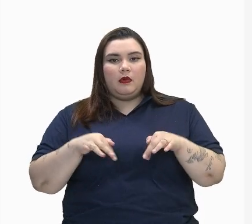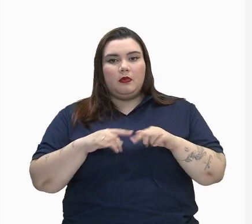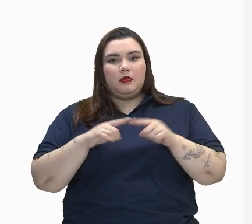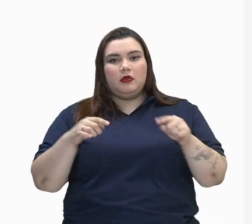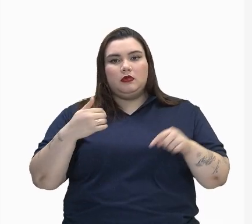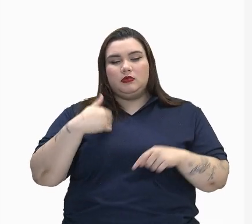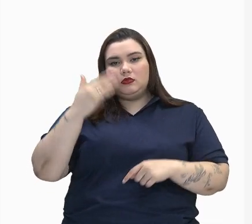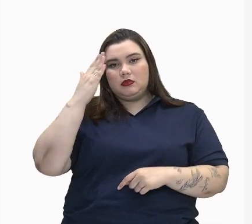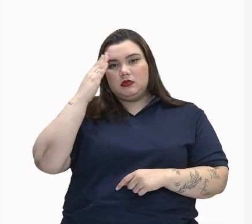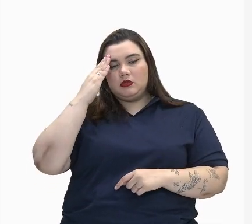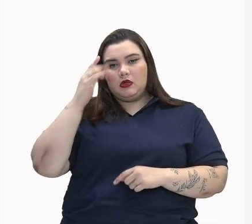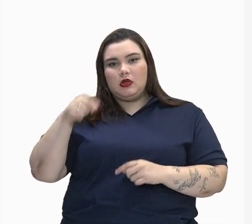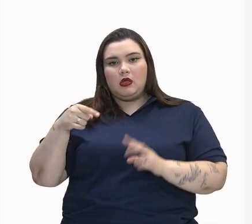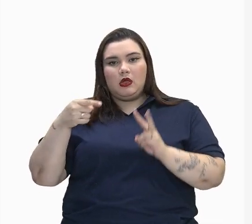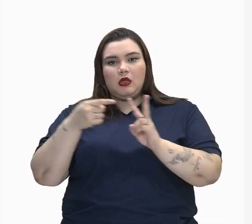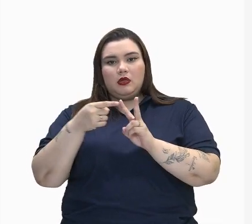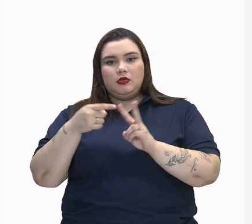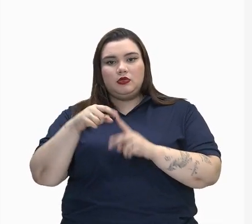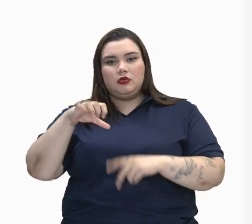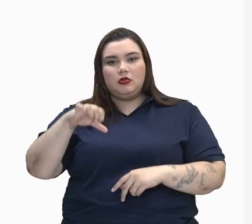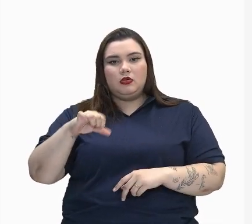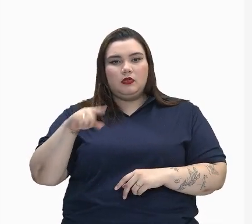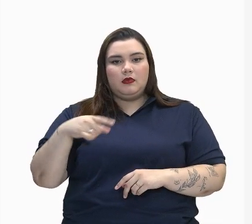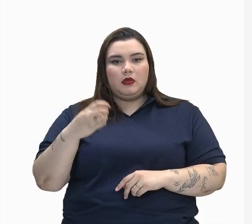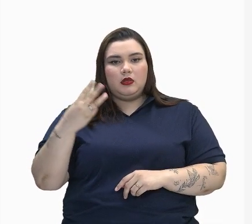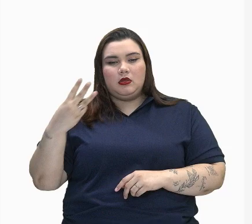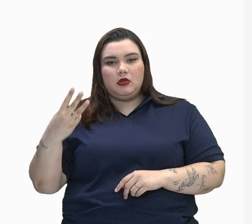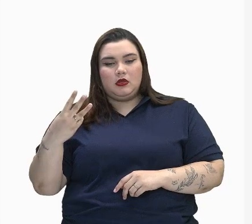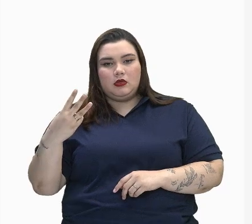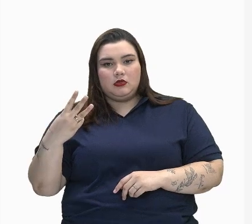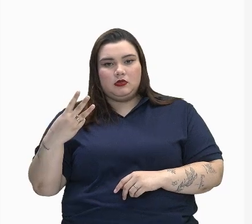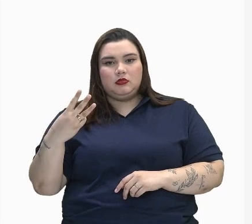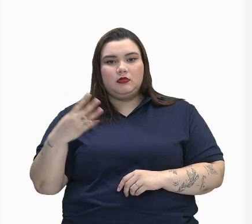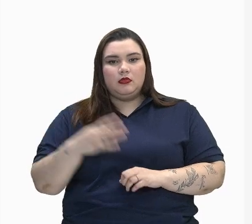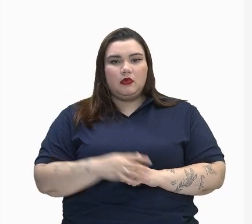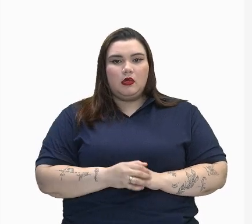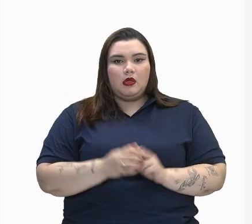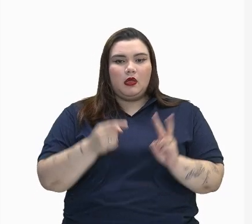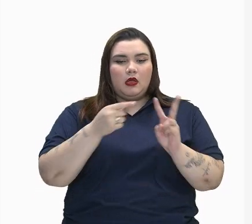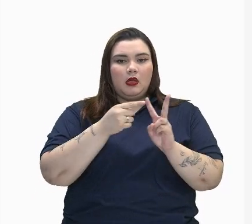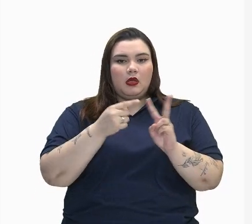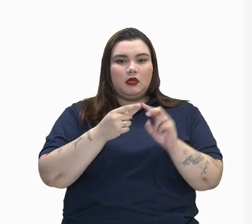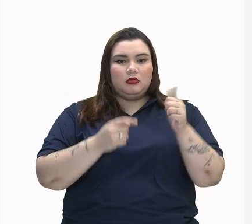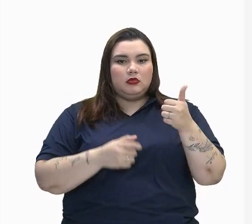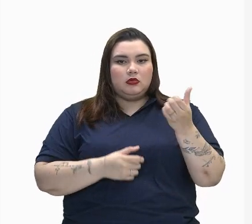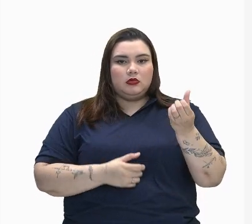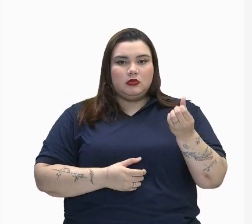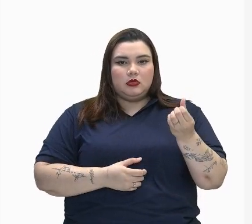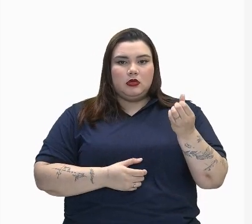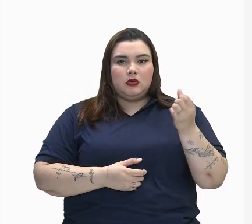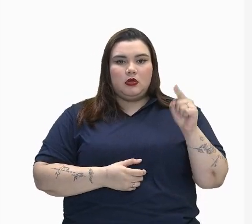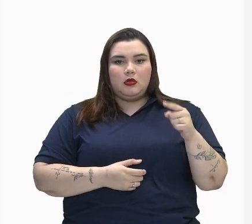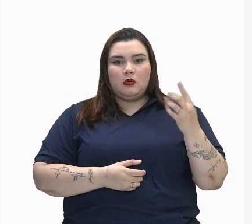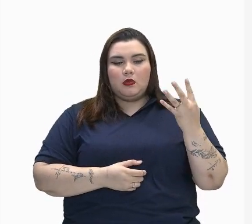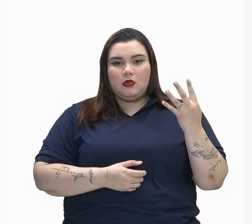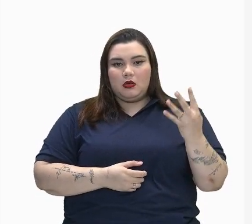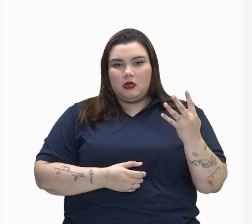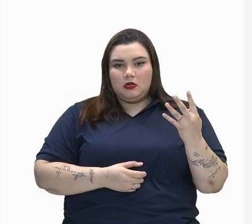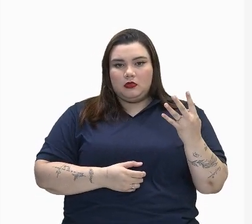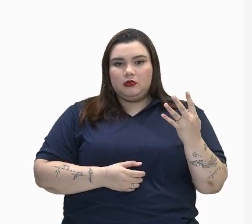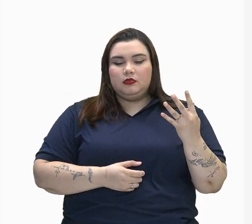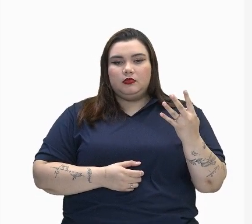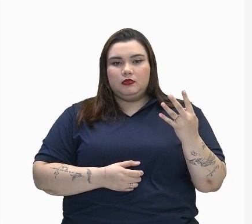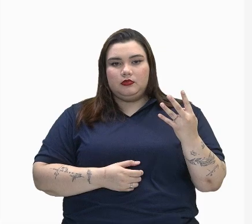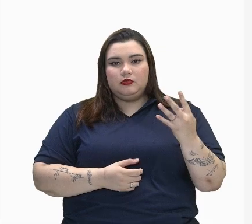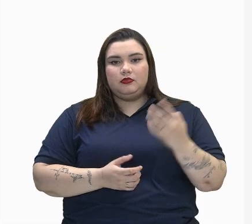resultado de 9, a raiz de 9 é 3, e a raiz de 16 é 4, 4 ao quadrado,